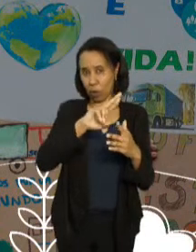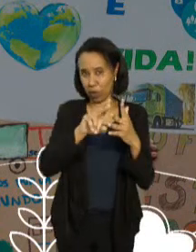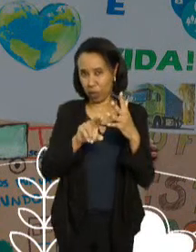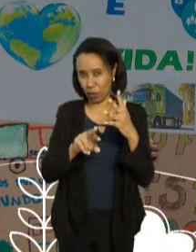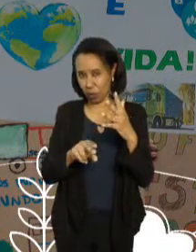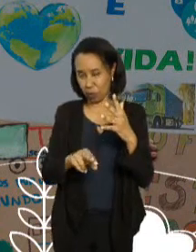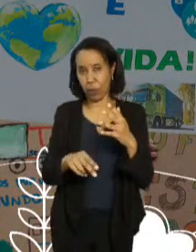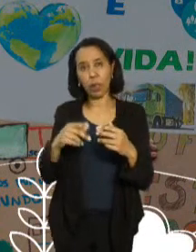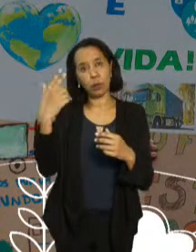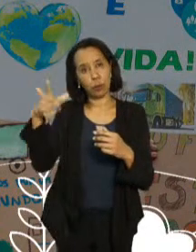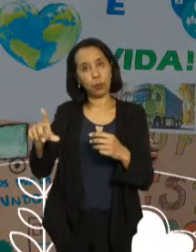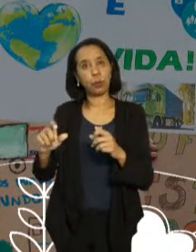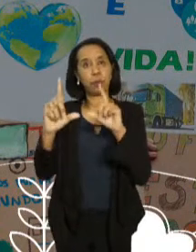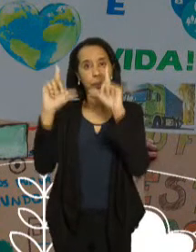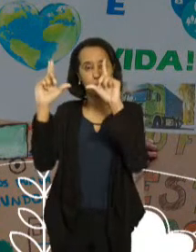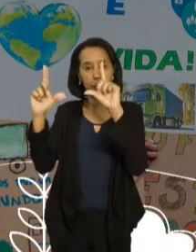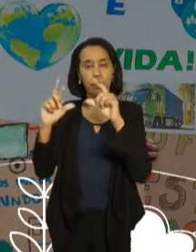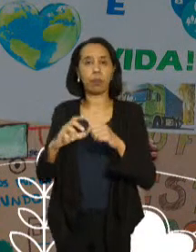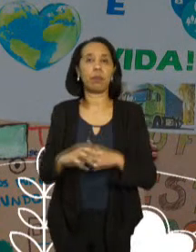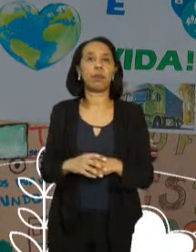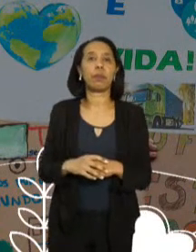resíduos. Podemos passar para o próximo.